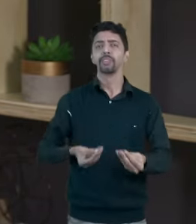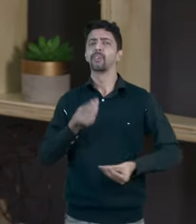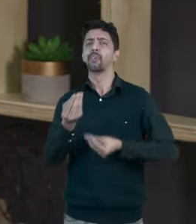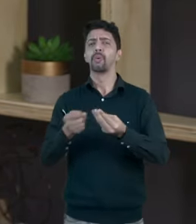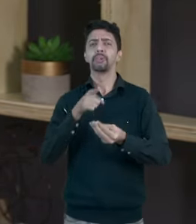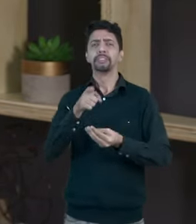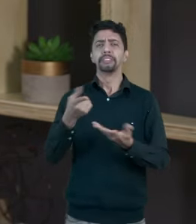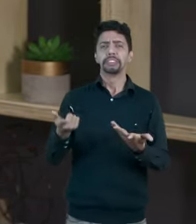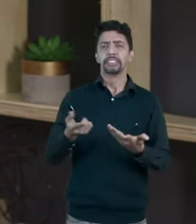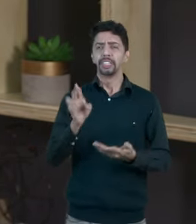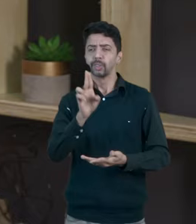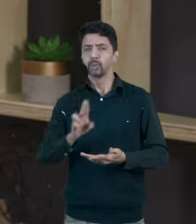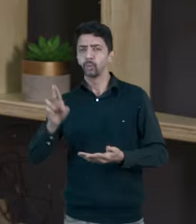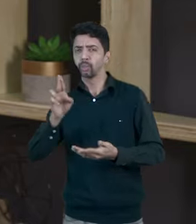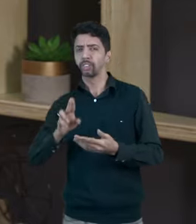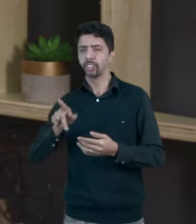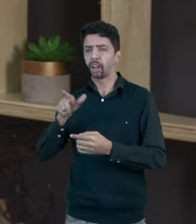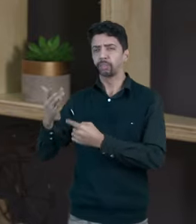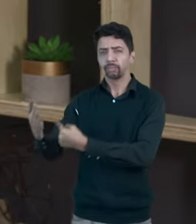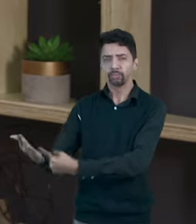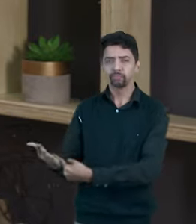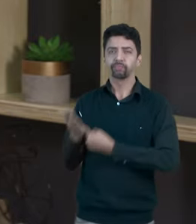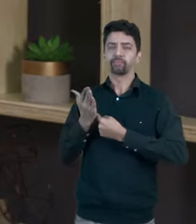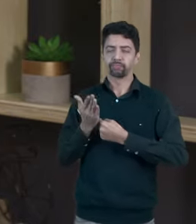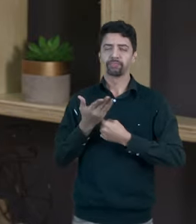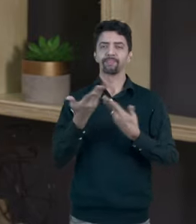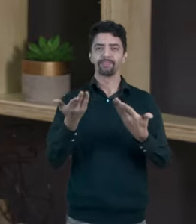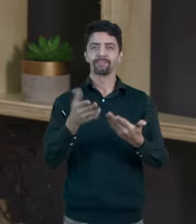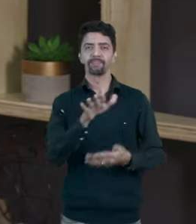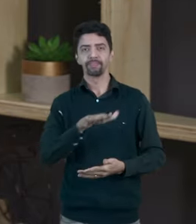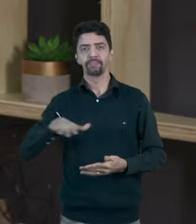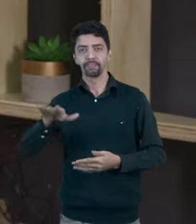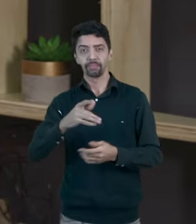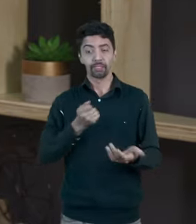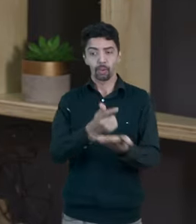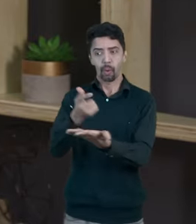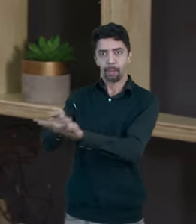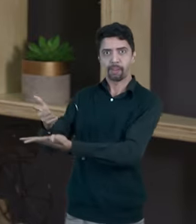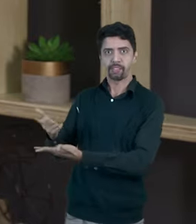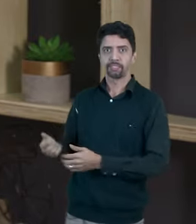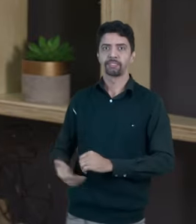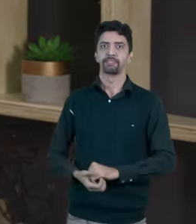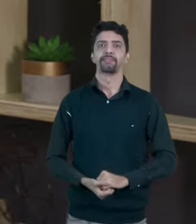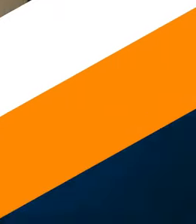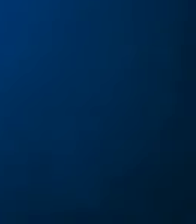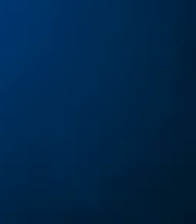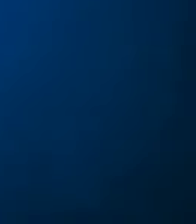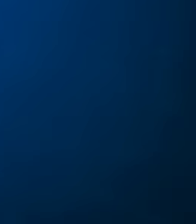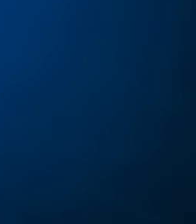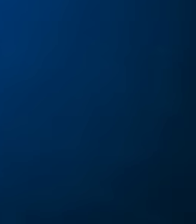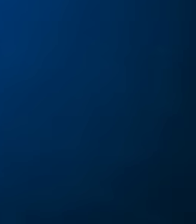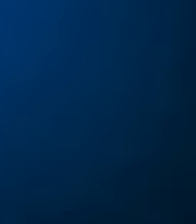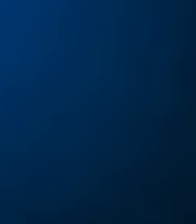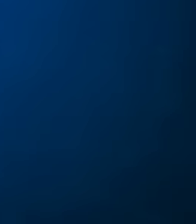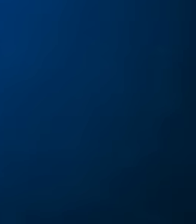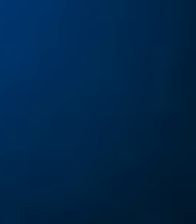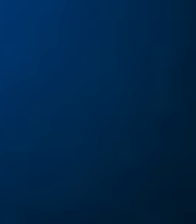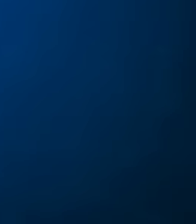Procon como você exercer e usar essa ferramenta tão importante no universo das compras